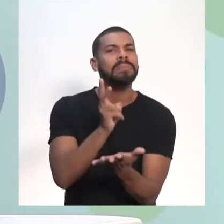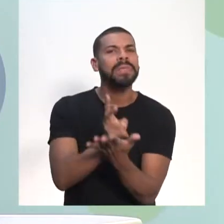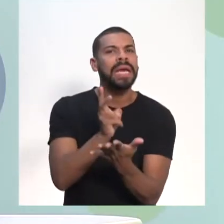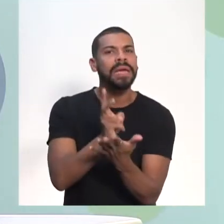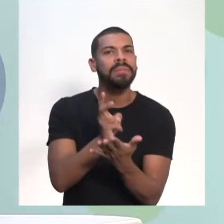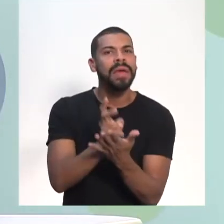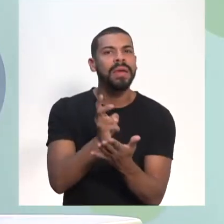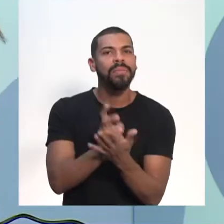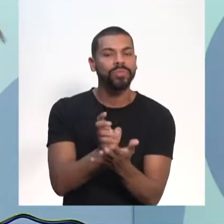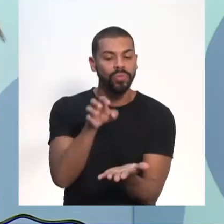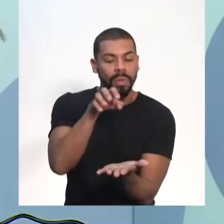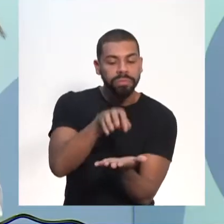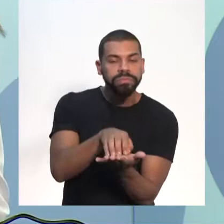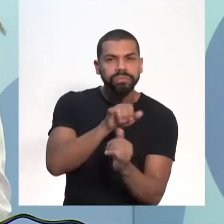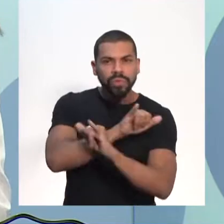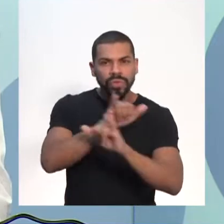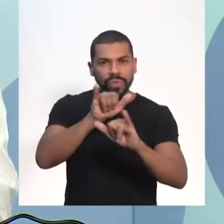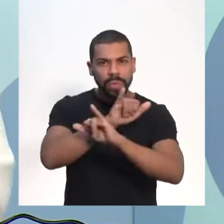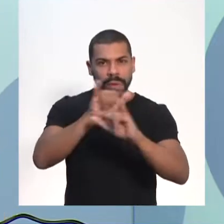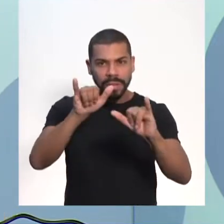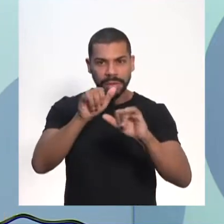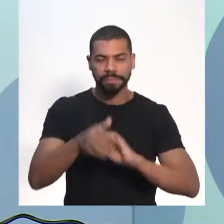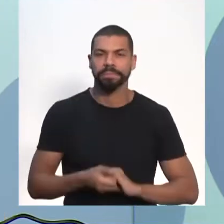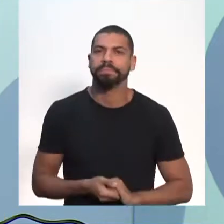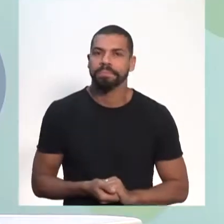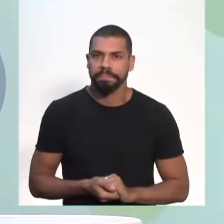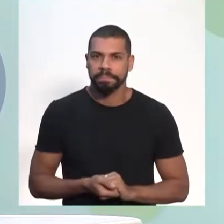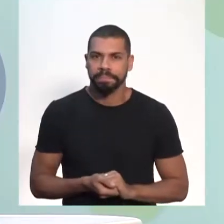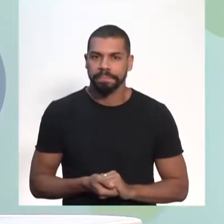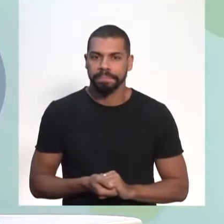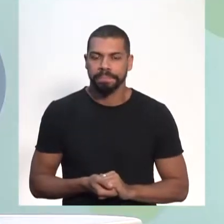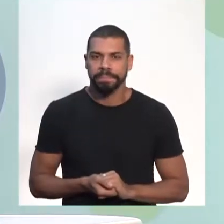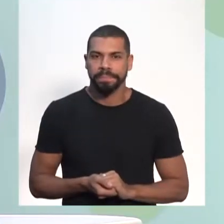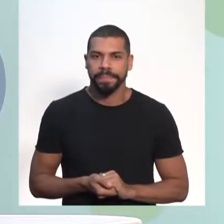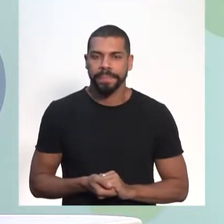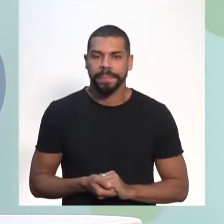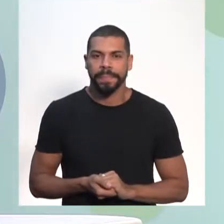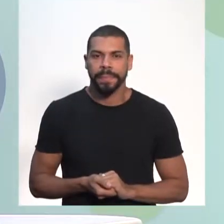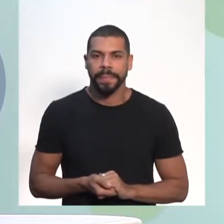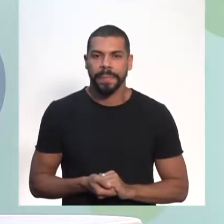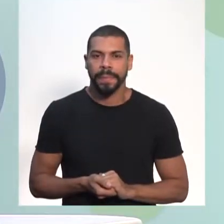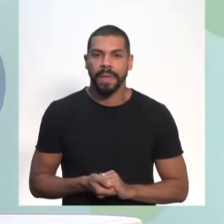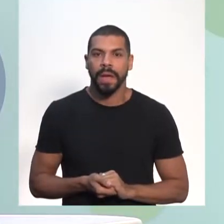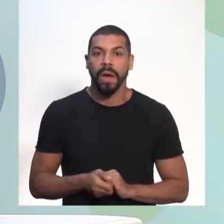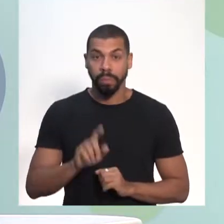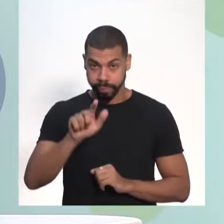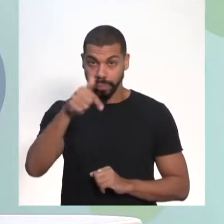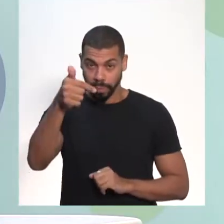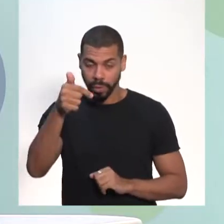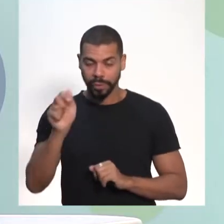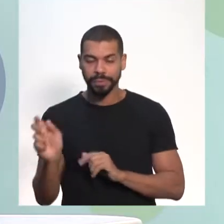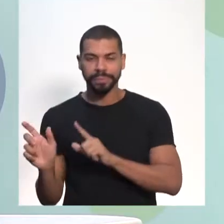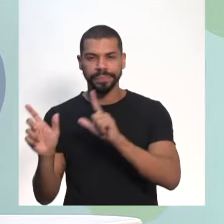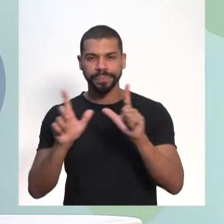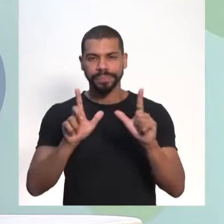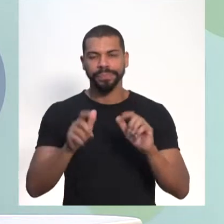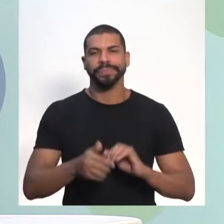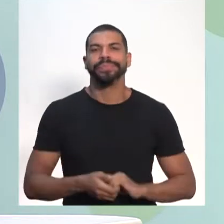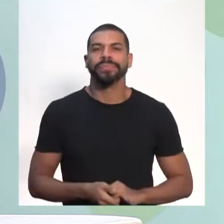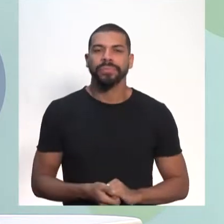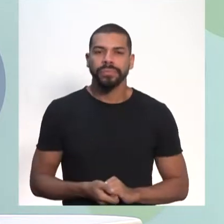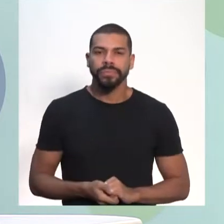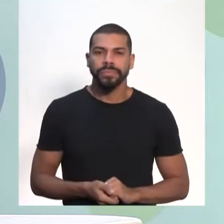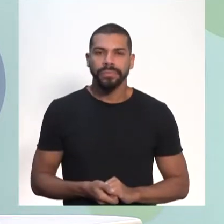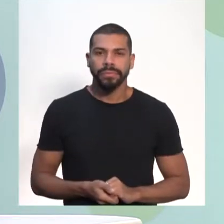de formação. Então, aqui fica o nosso ponto de encontro. Tá? Vou pedir para passar a próxima tela, por